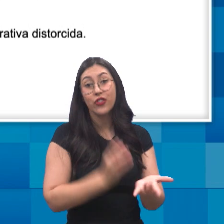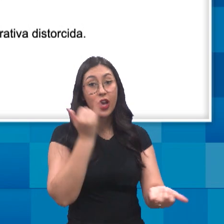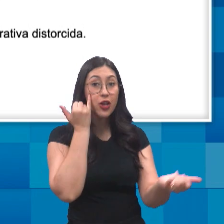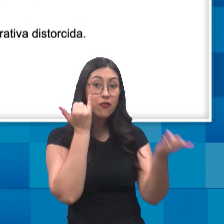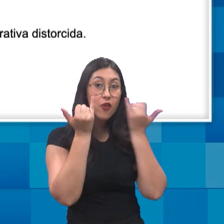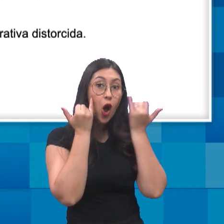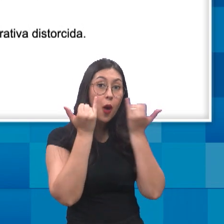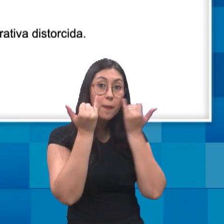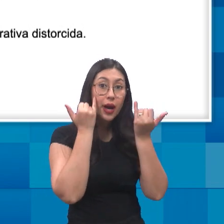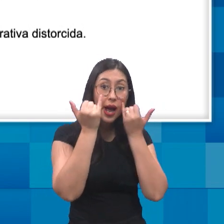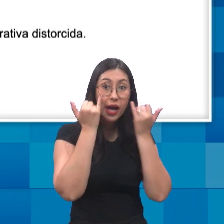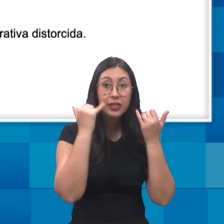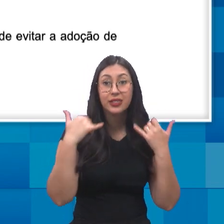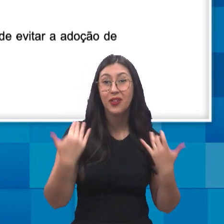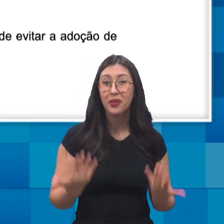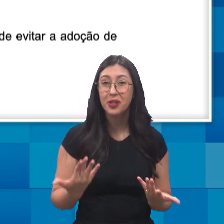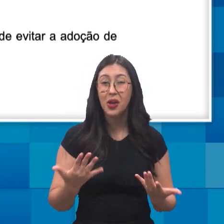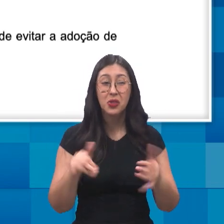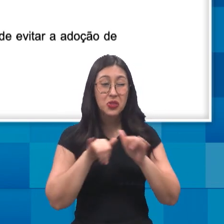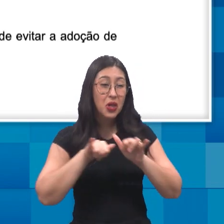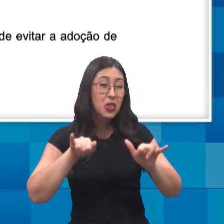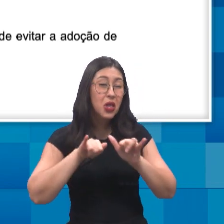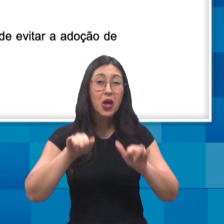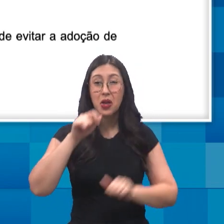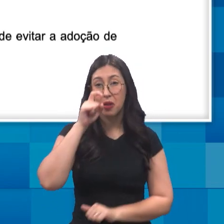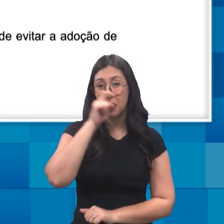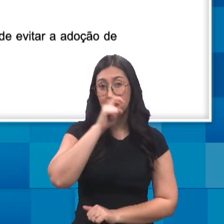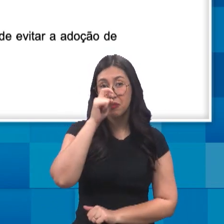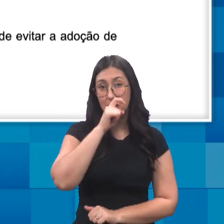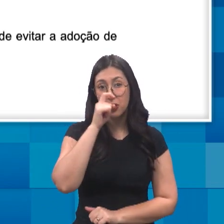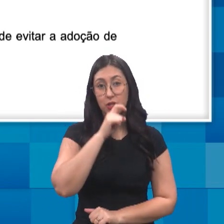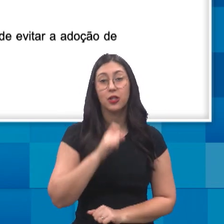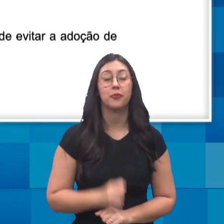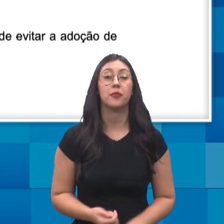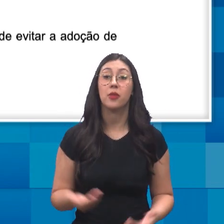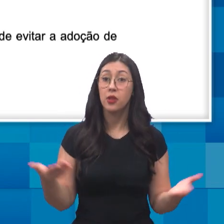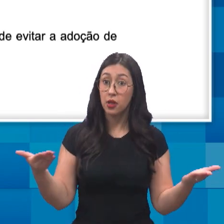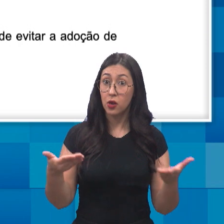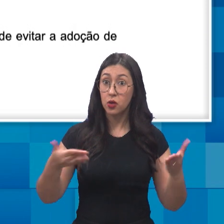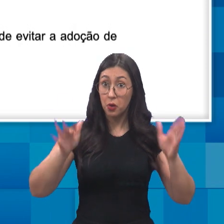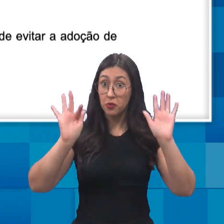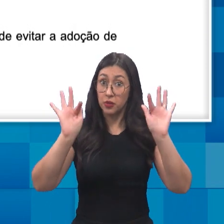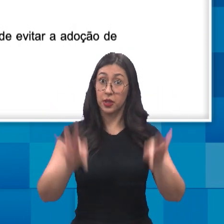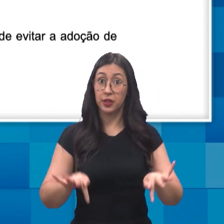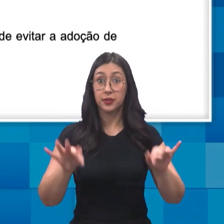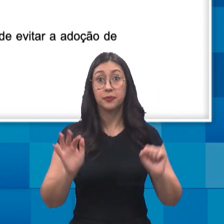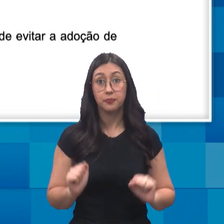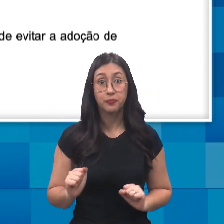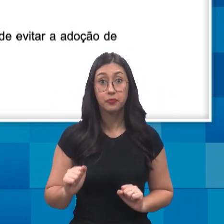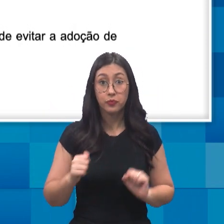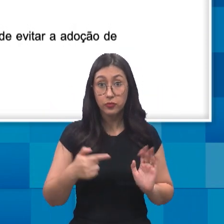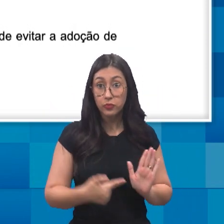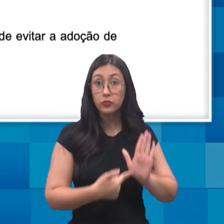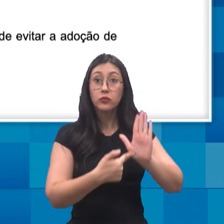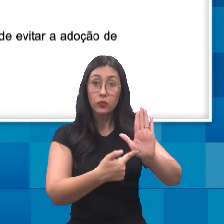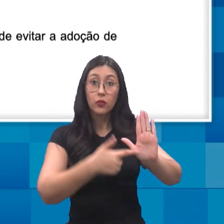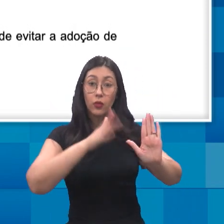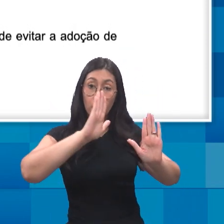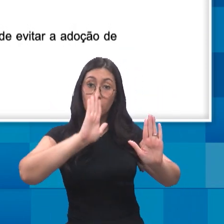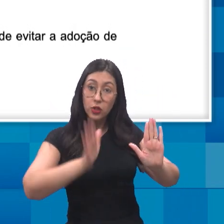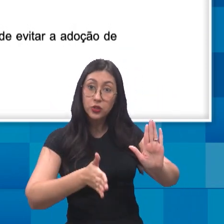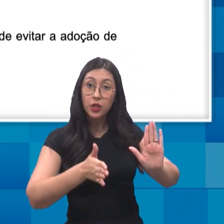criando uma narrativa distorcida. E para finalizar, presidente, diante dos fatos expostos,